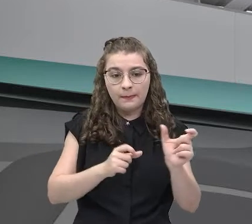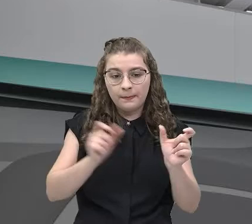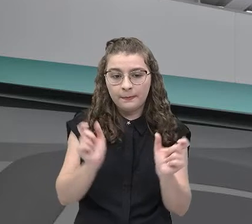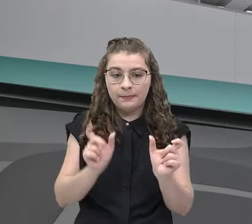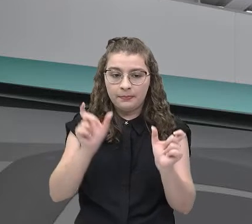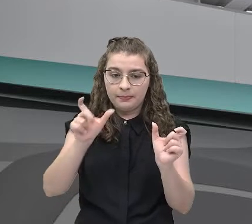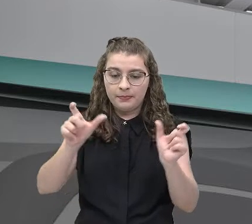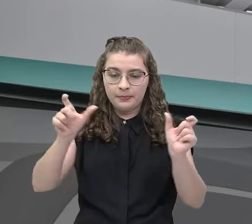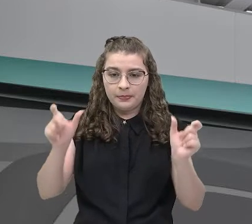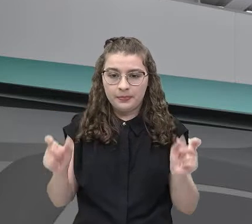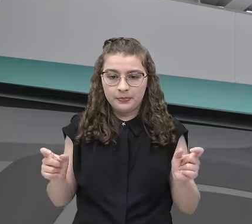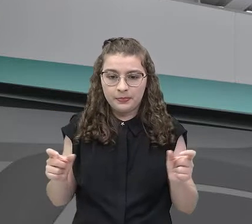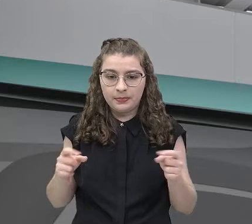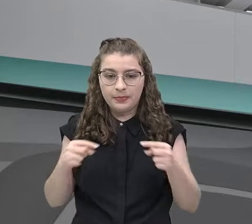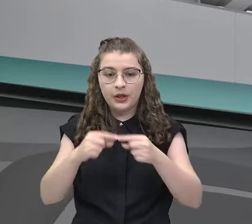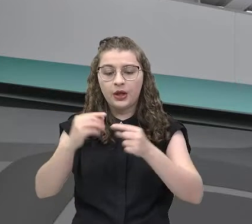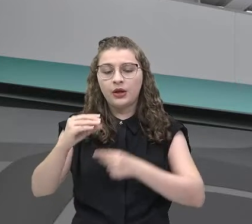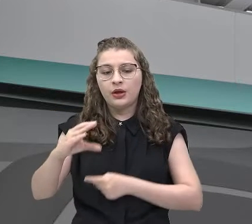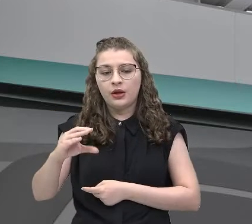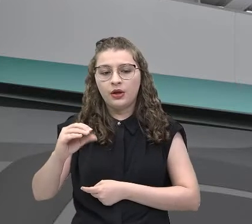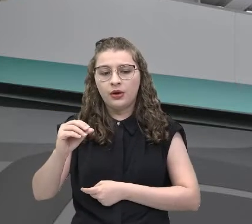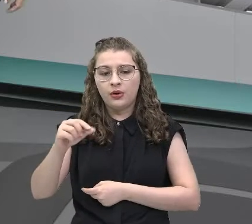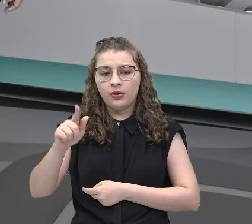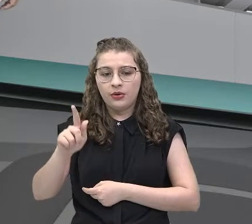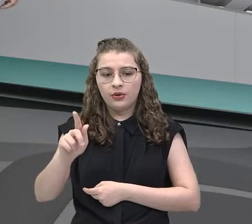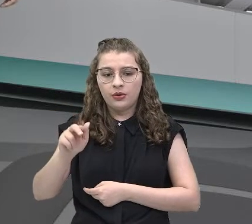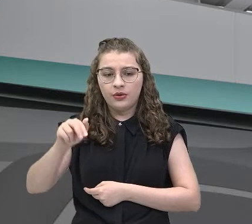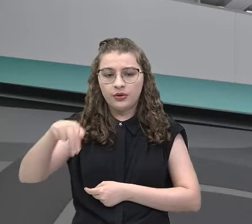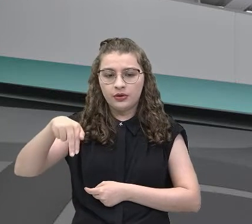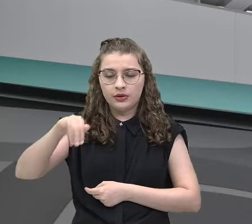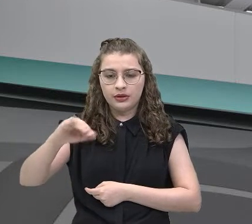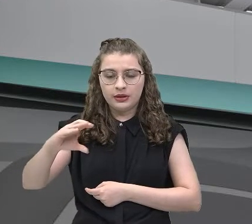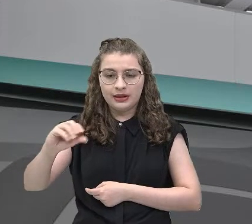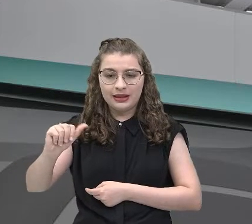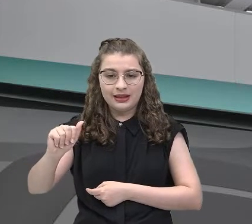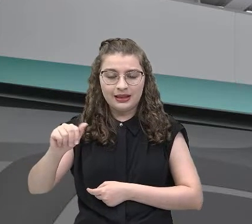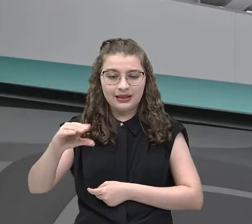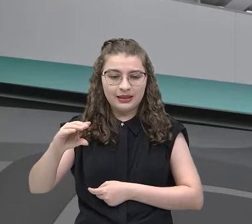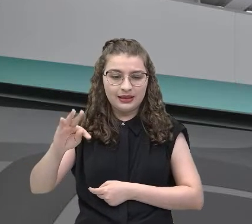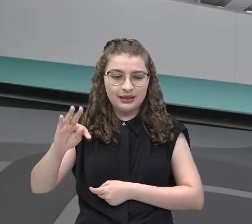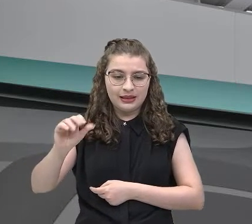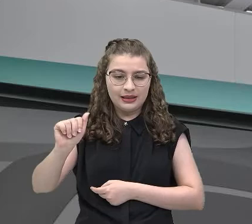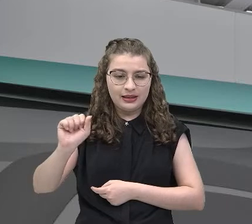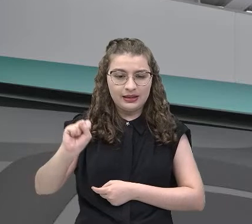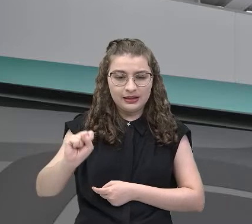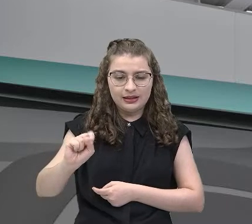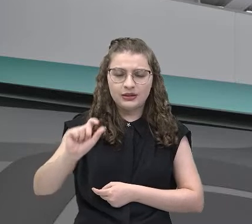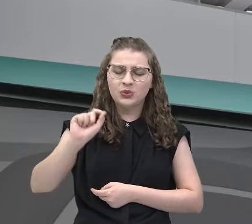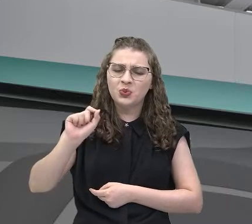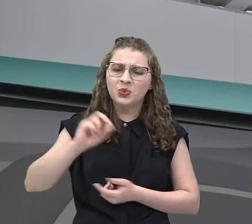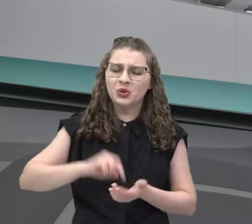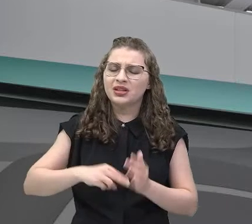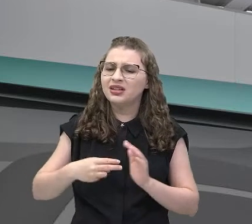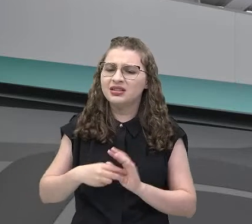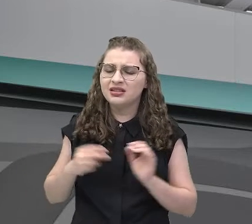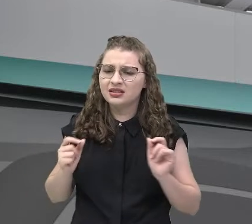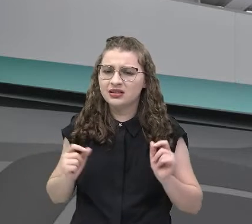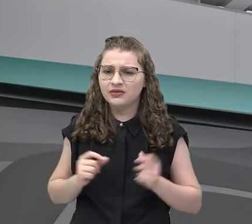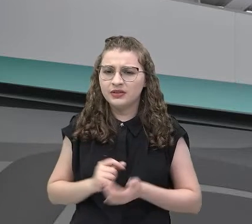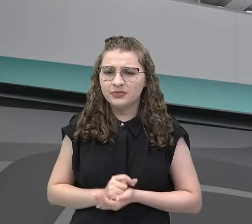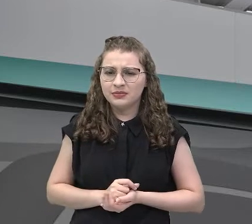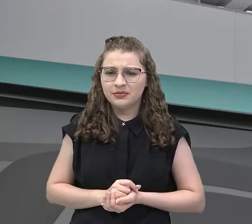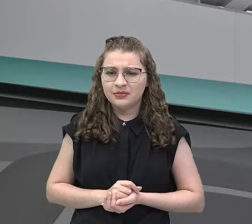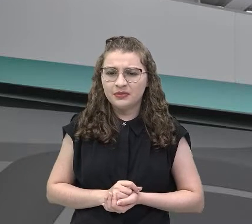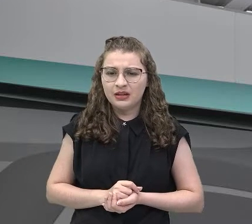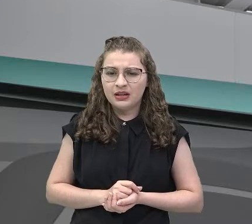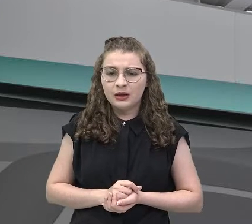Gente, palavras cognatas, suas best friends, ok? O que são palavras cognatas, teacher? Aquelas